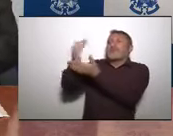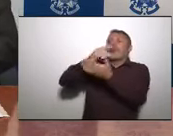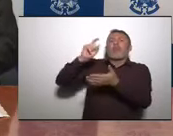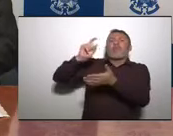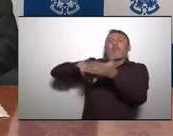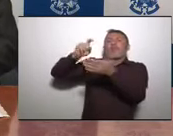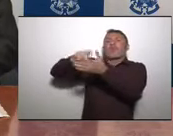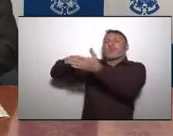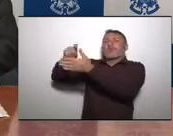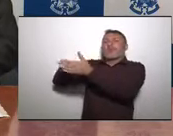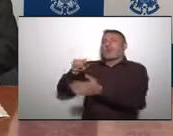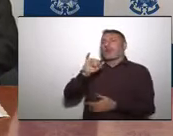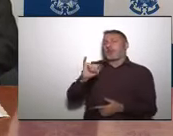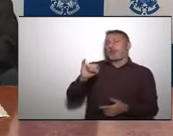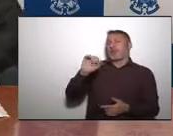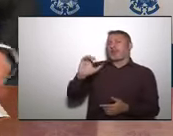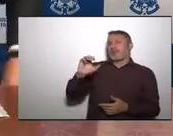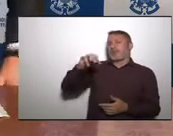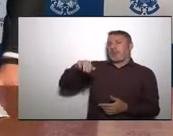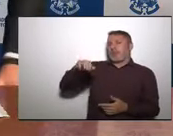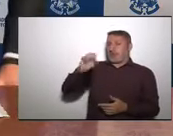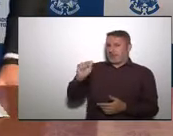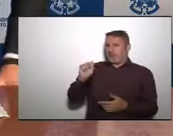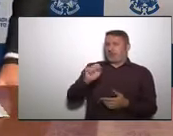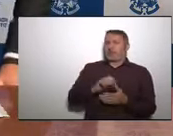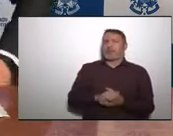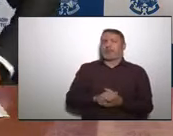uma perda de ICMS de 30%. Sim, nós,